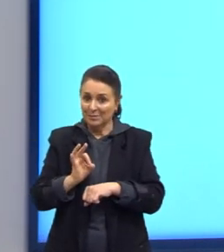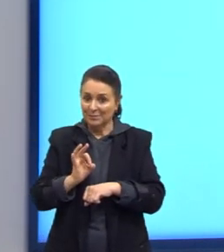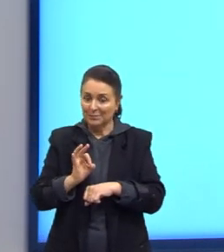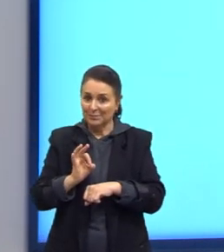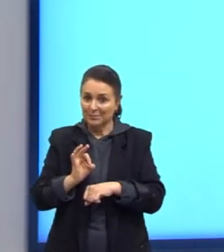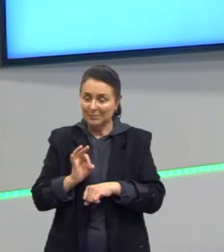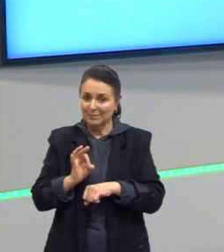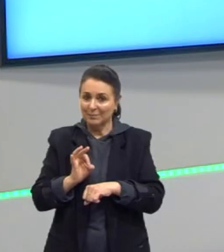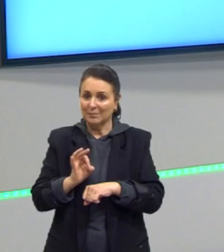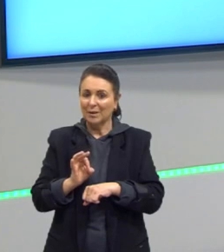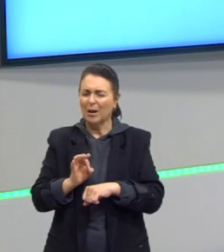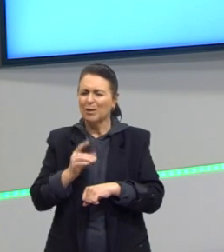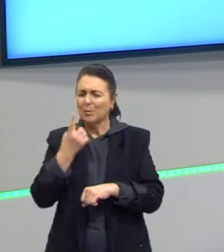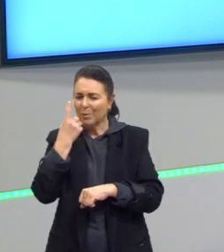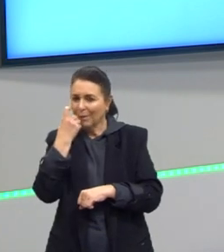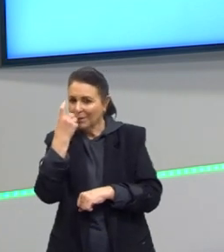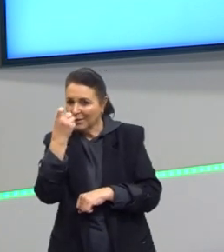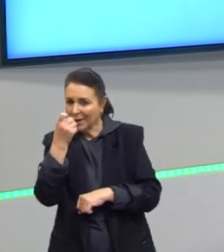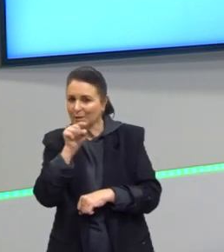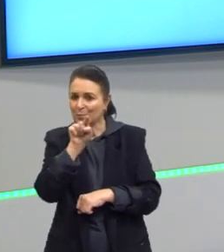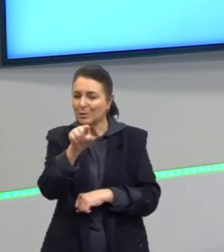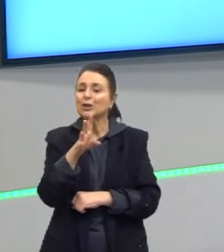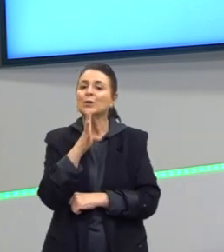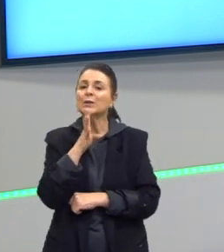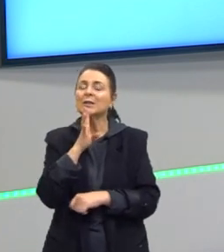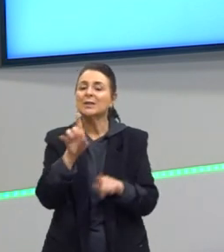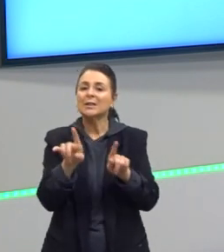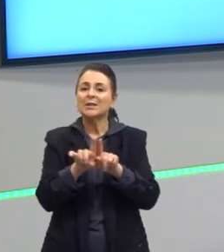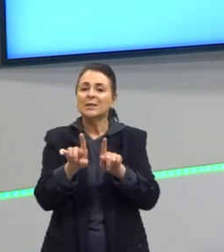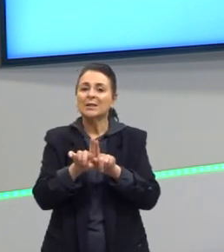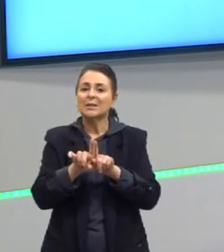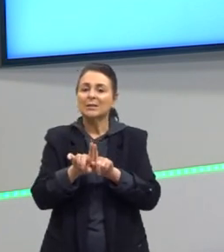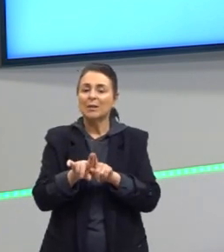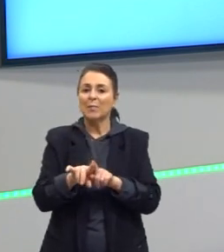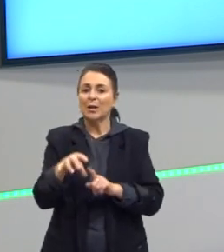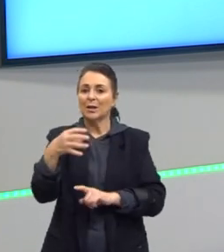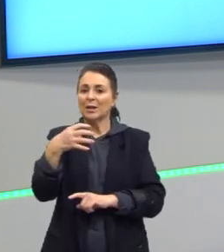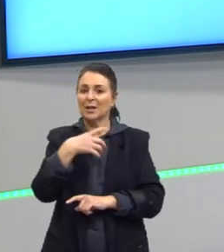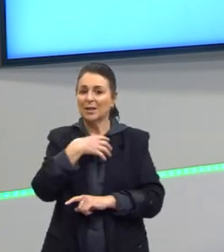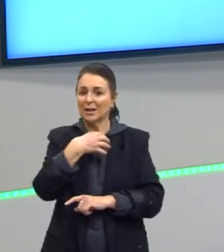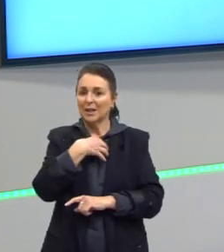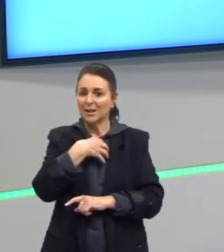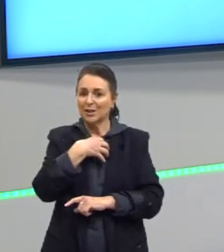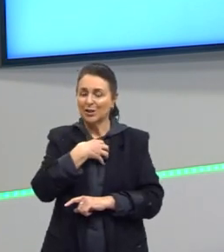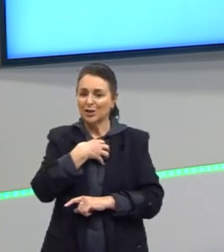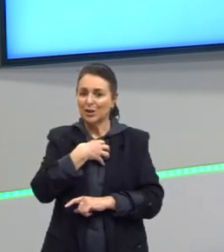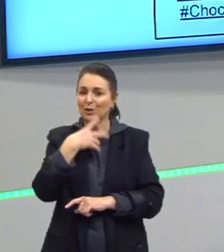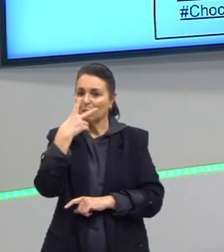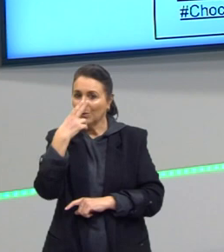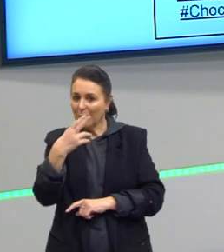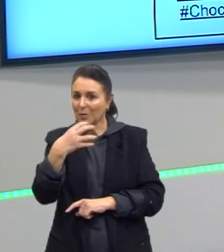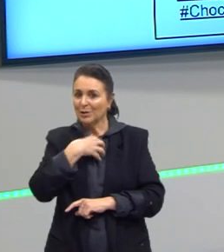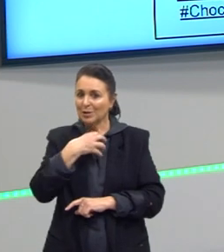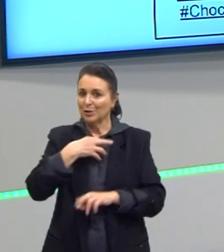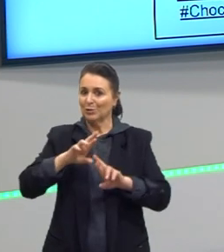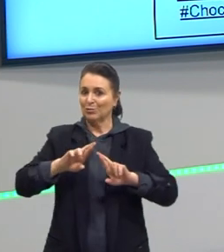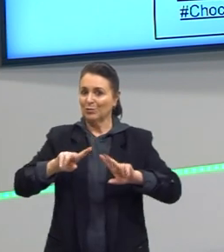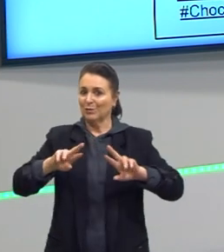então só nível de curiosidade para que vocês conheçam também o Zé teutônicos e éticos genéricos